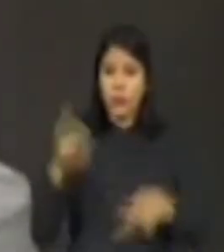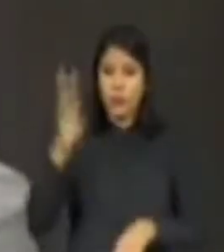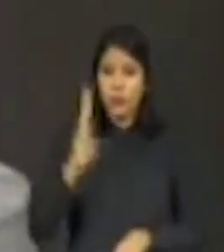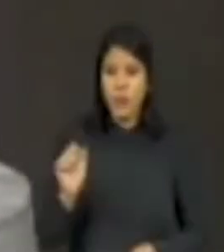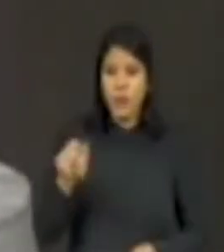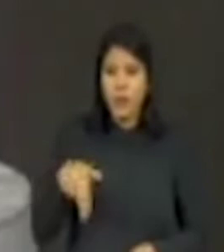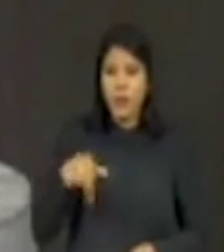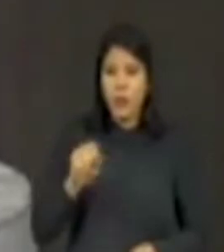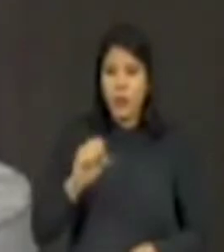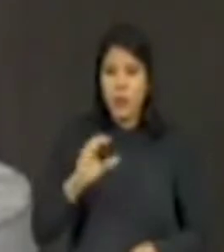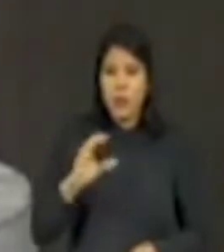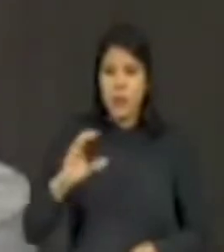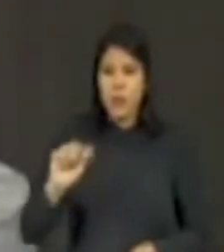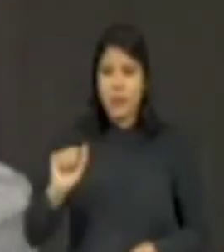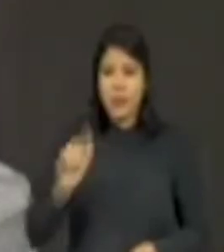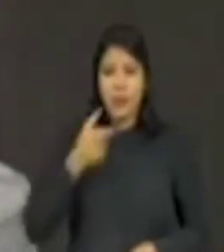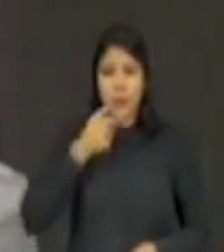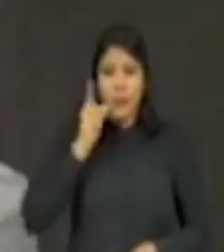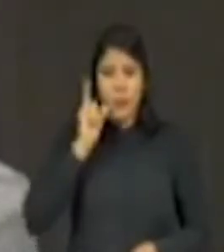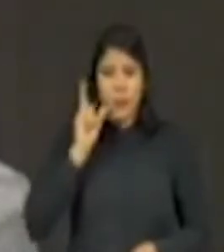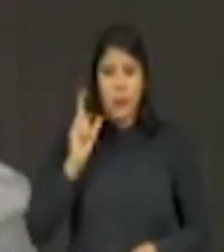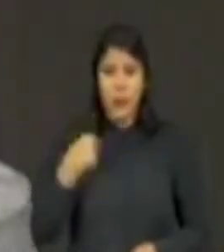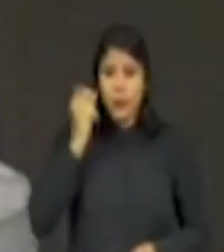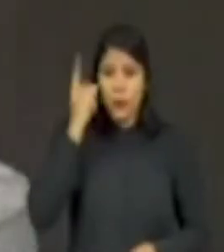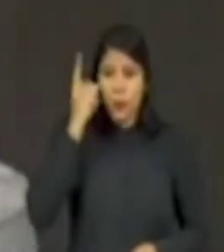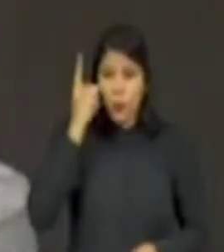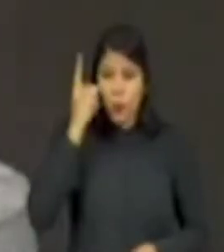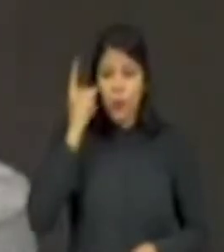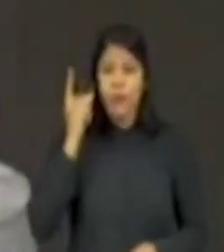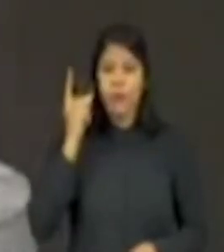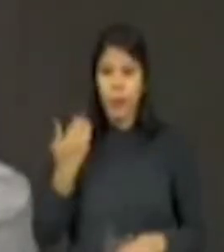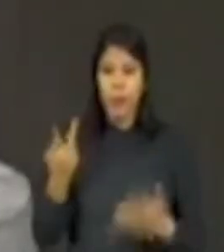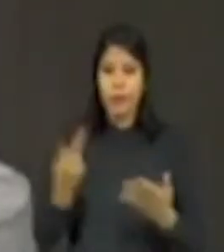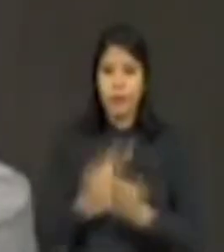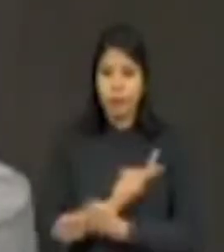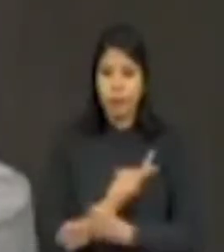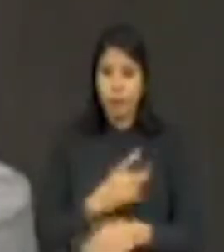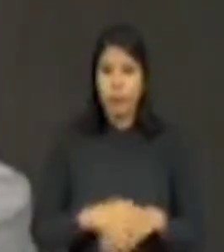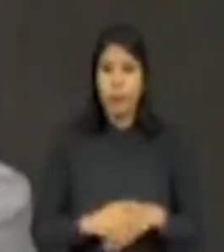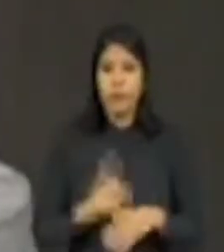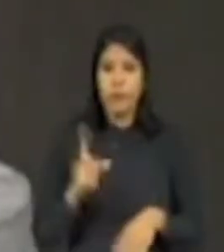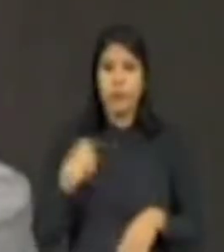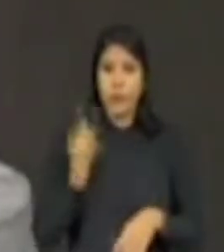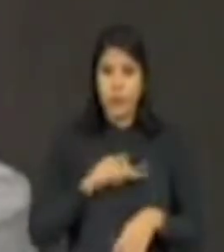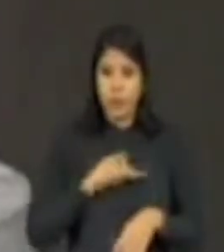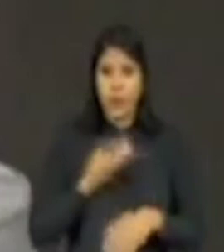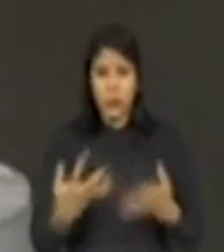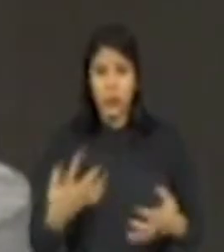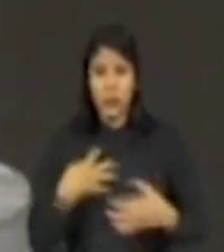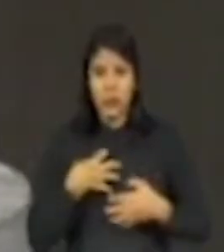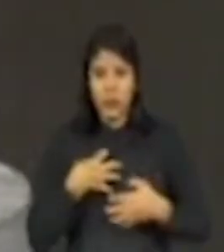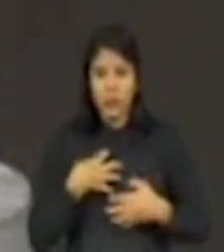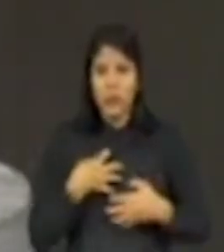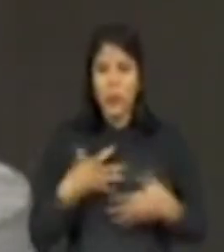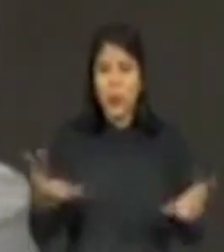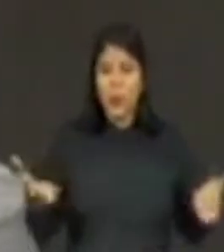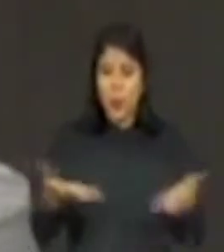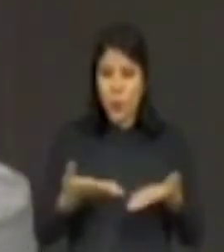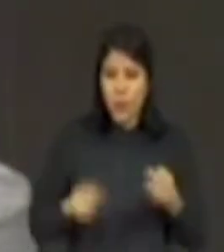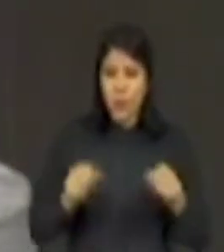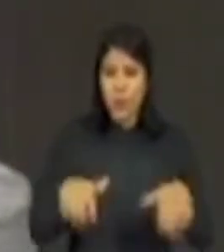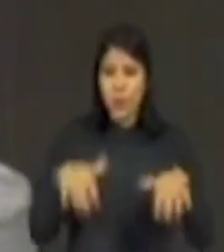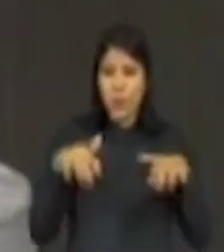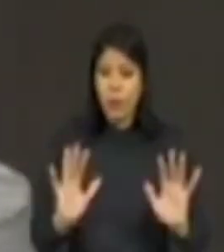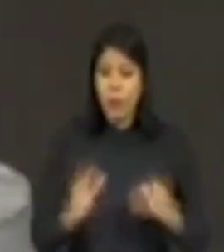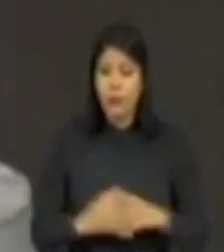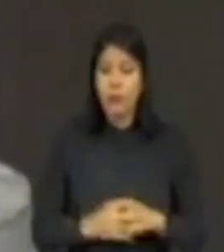Rosa Fonseca ontem ao fim da tarde Tomamos o conhecimento da pro passagem conseguimos aqui um voto de pesar hoje no